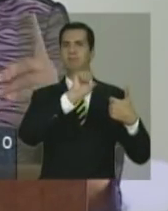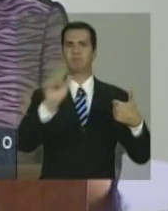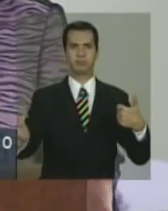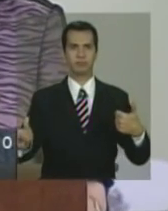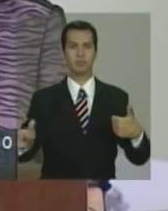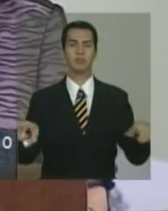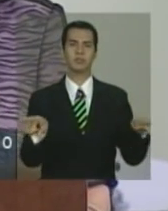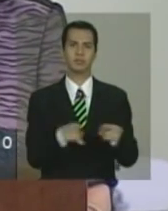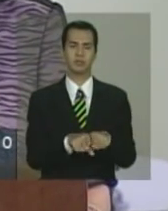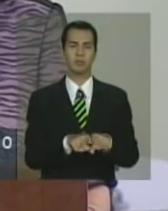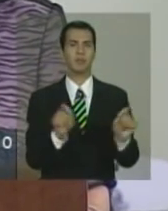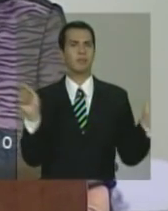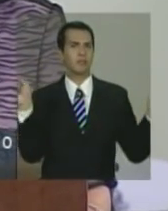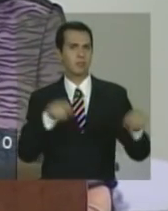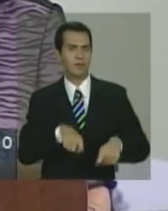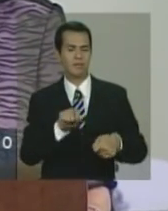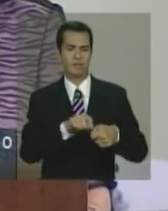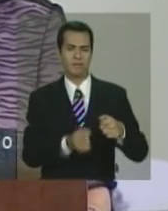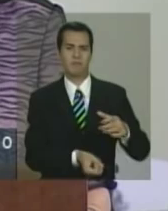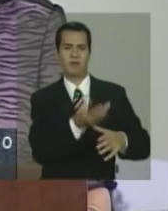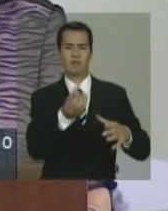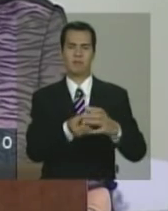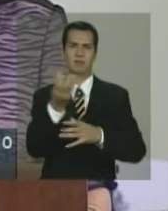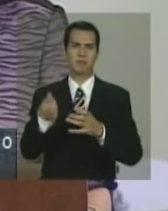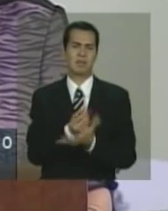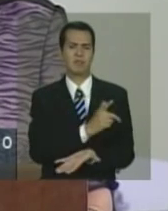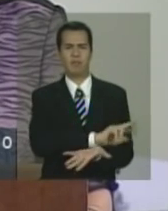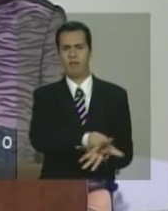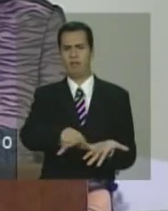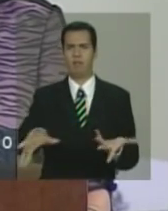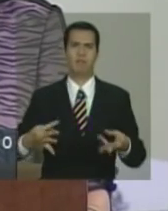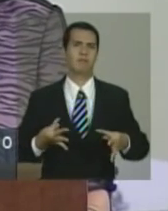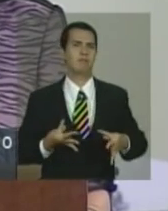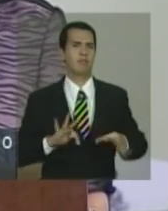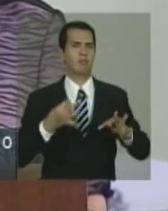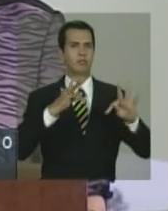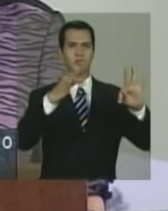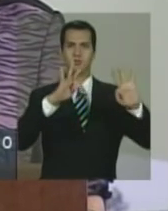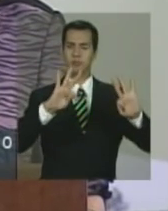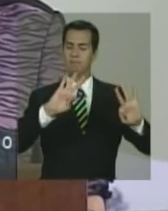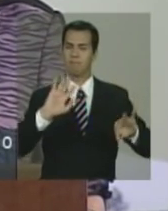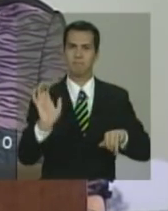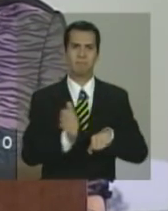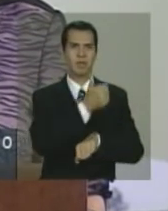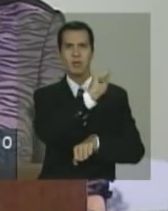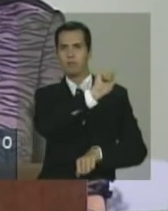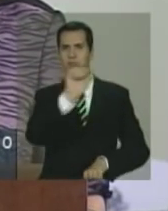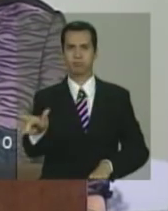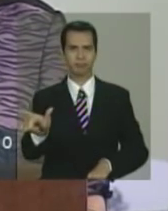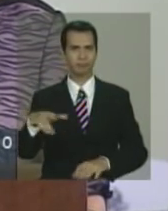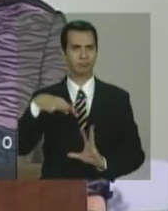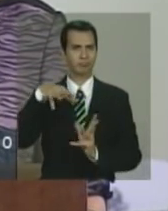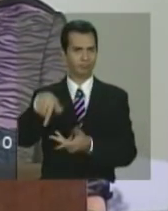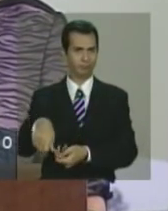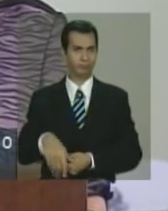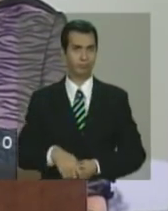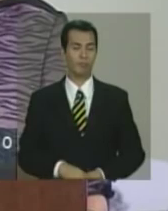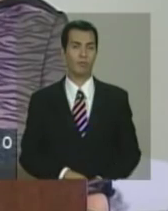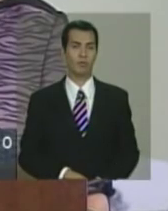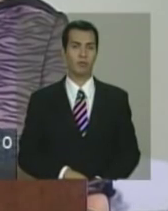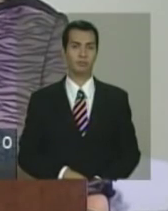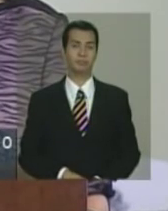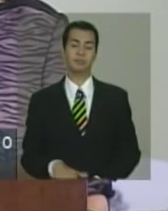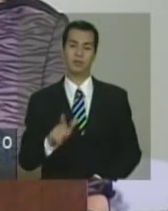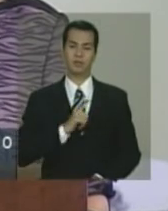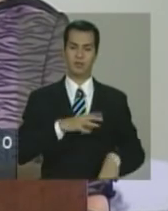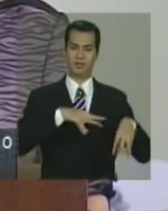a maior capacidade de produção de tecnologia agrícola do mundo. Não só o sol, a terra e